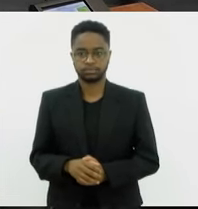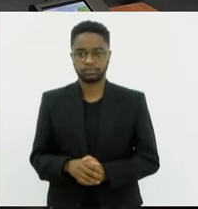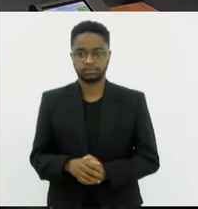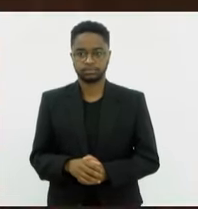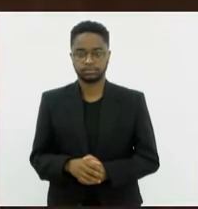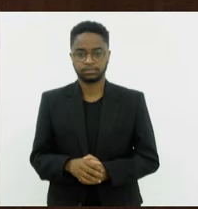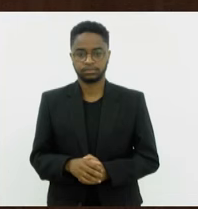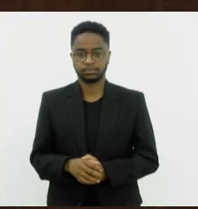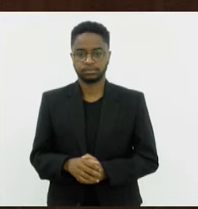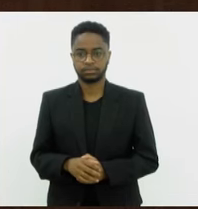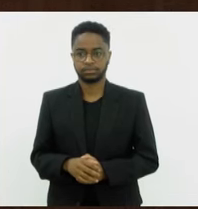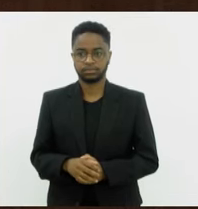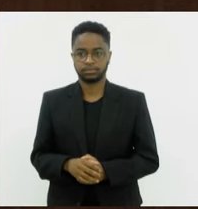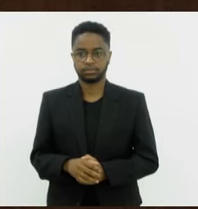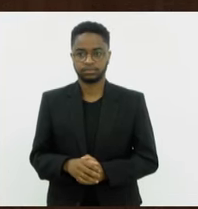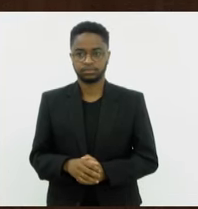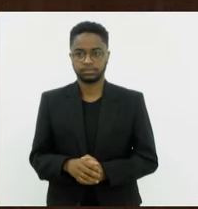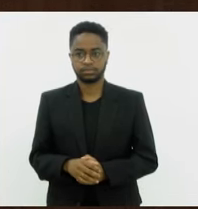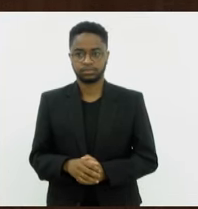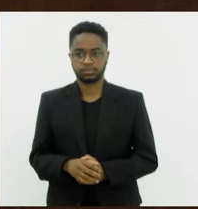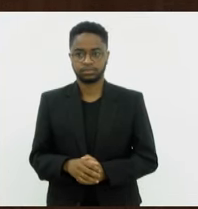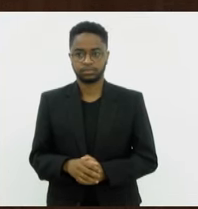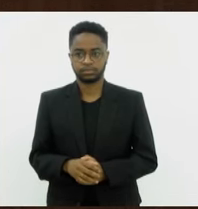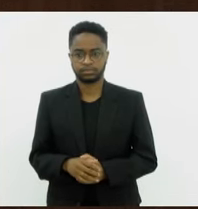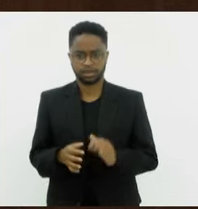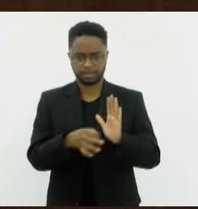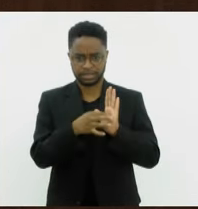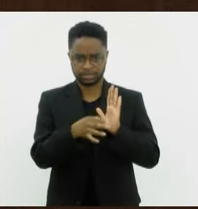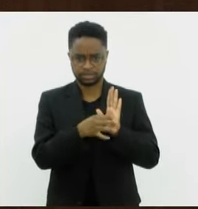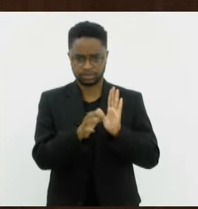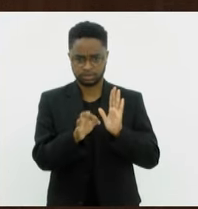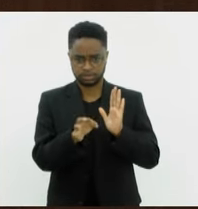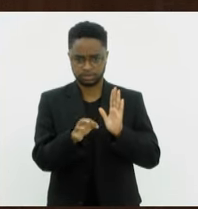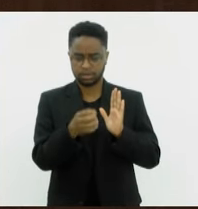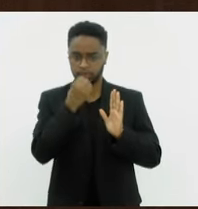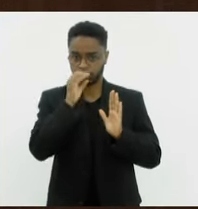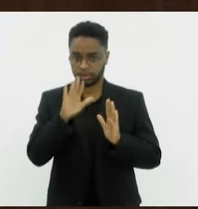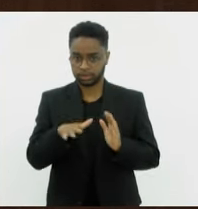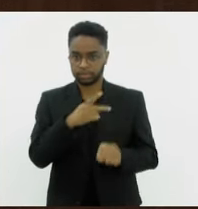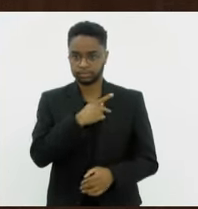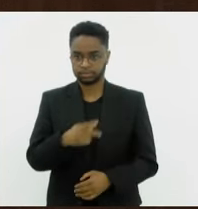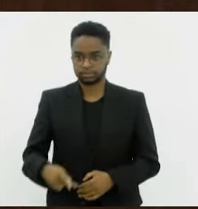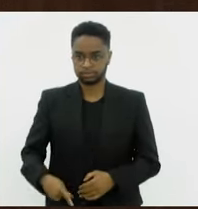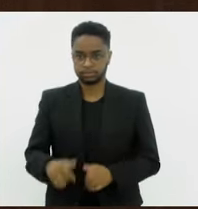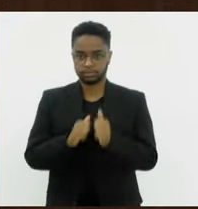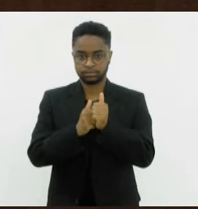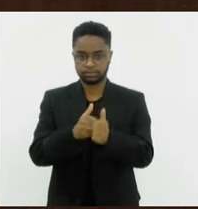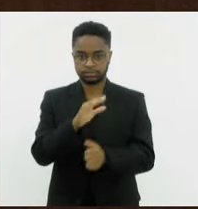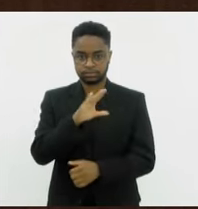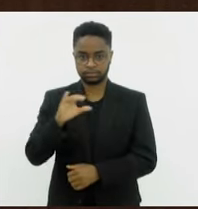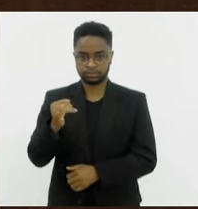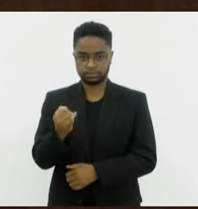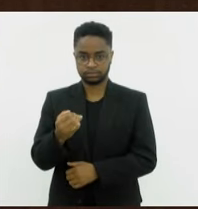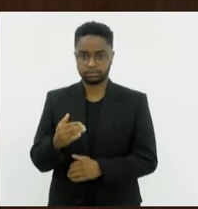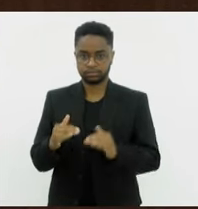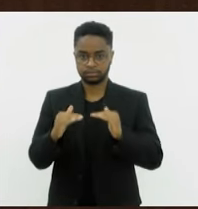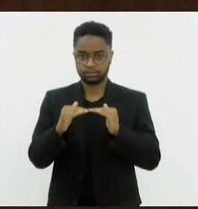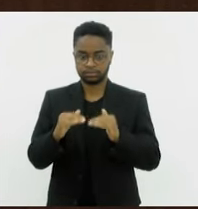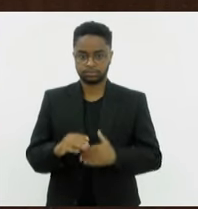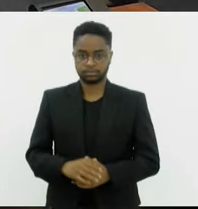Acompanha a parecer do CCJ, não é isso? É parecer? Isso. Boa tarde, presidente. Boa tarde. Acompanha CCJ.